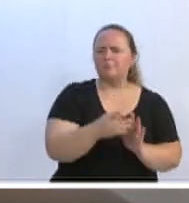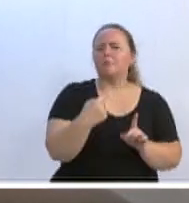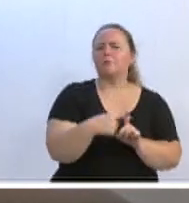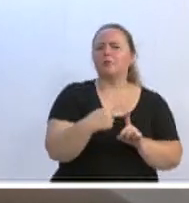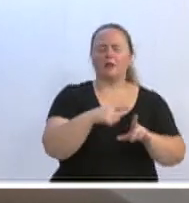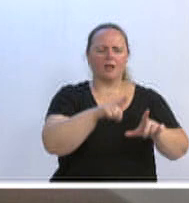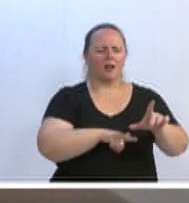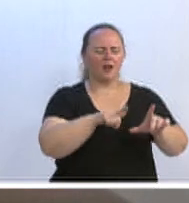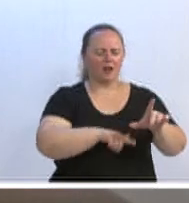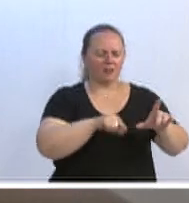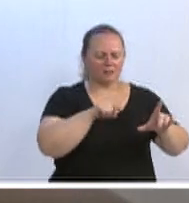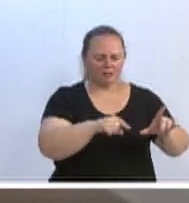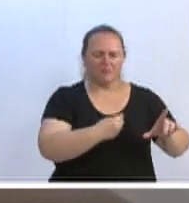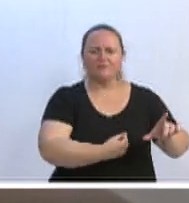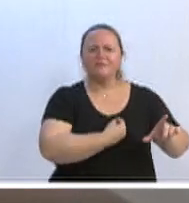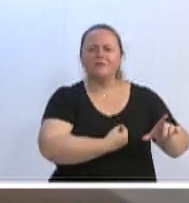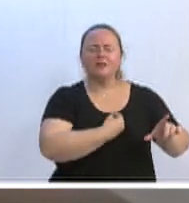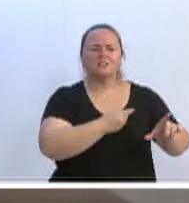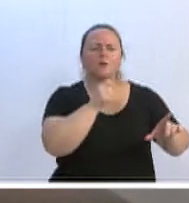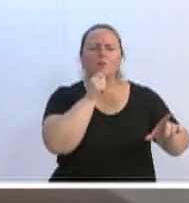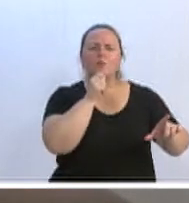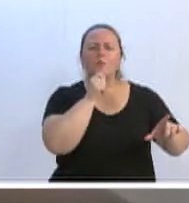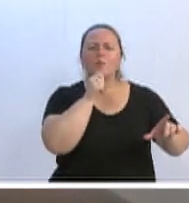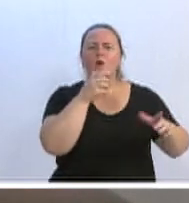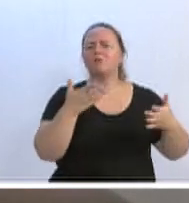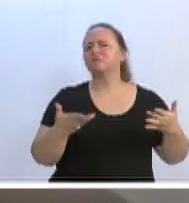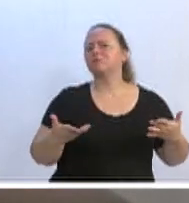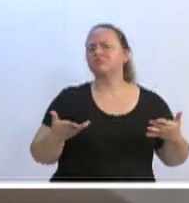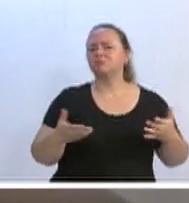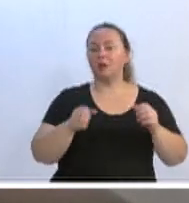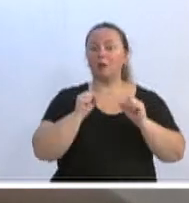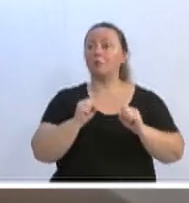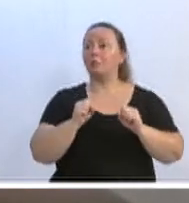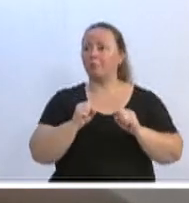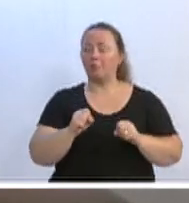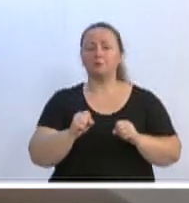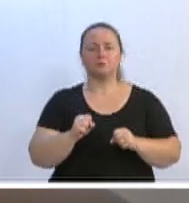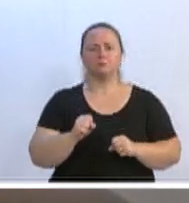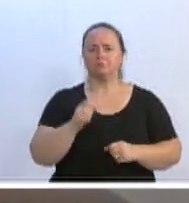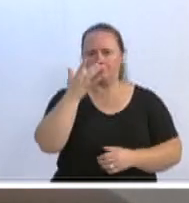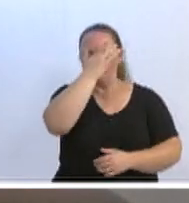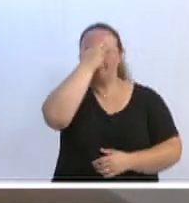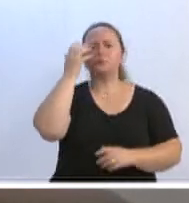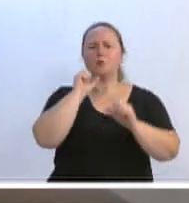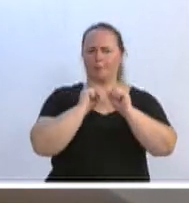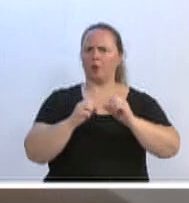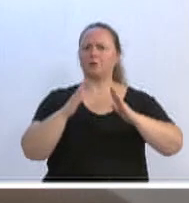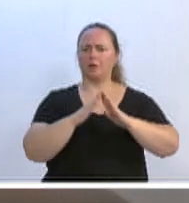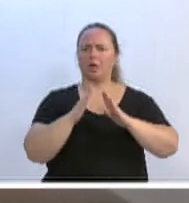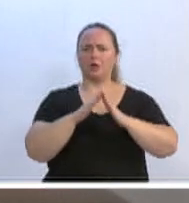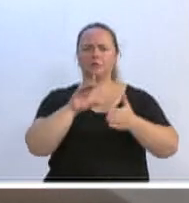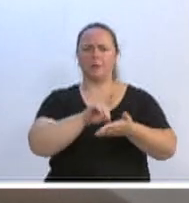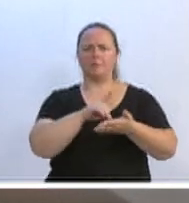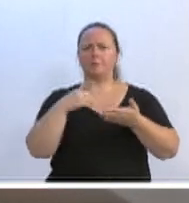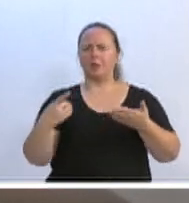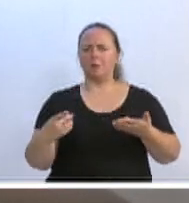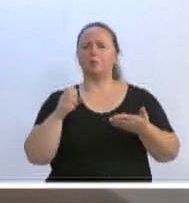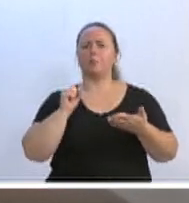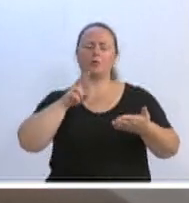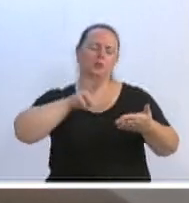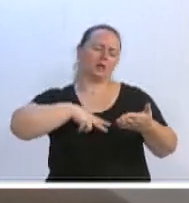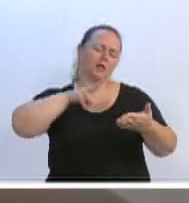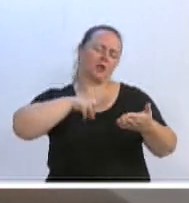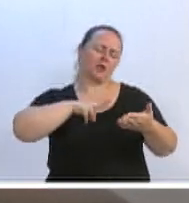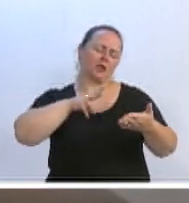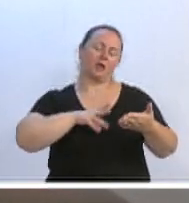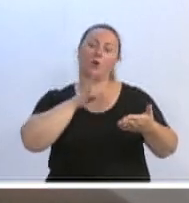vida. Eu posso, todo mundo pode ter a Bíblia, pode ler e pode